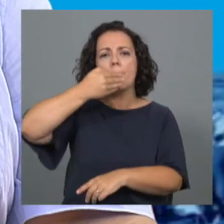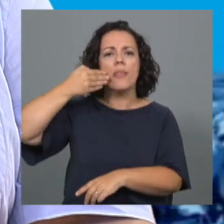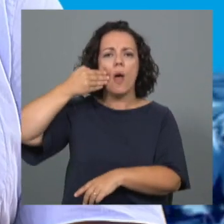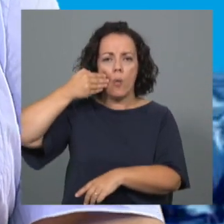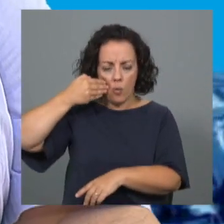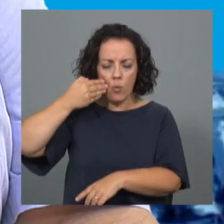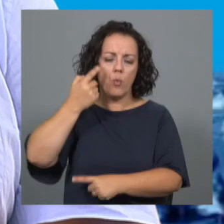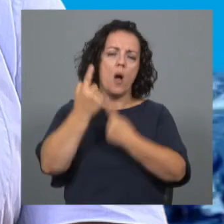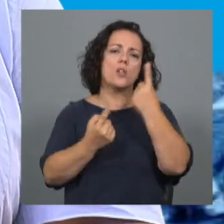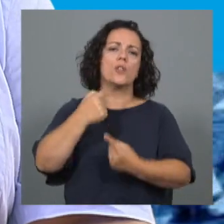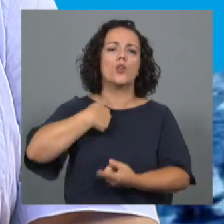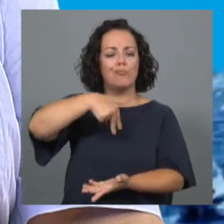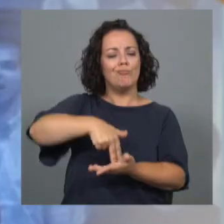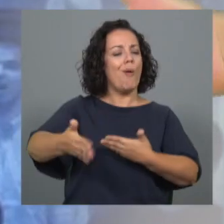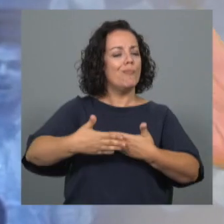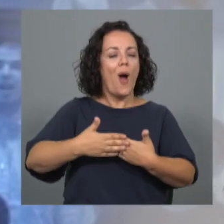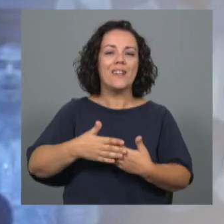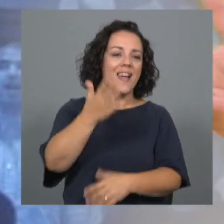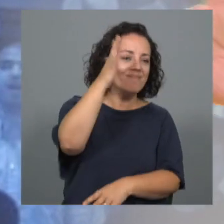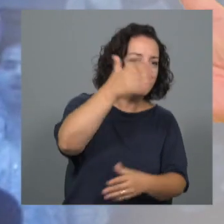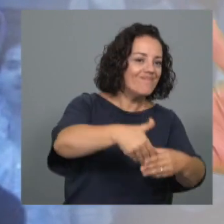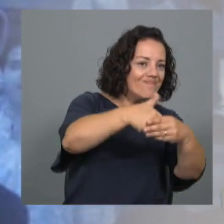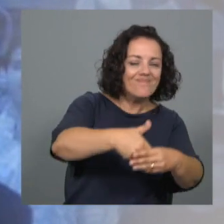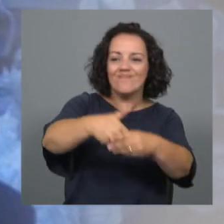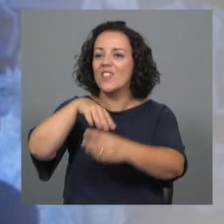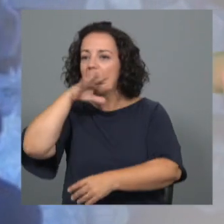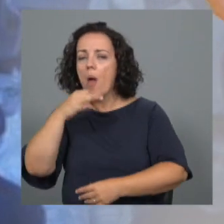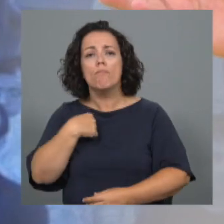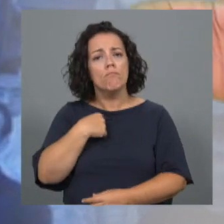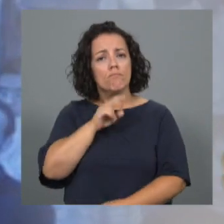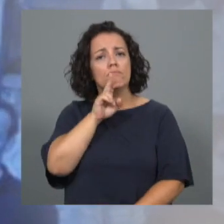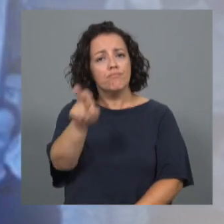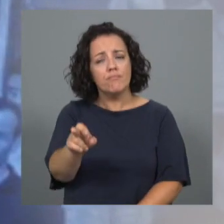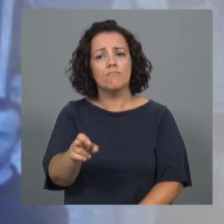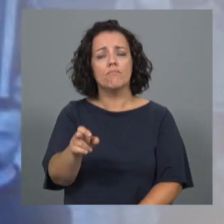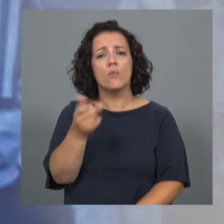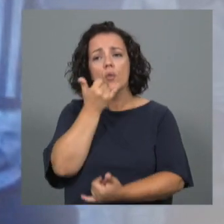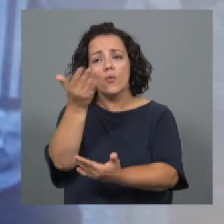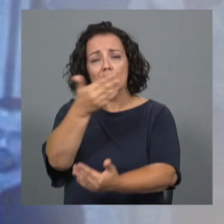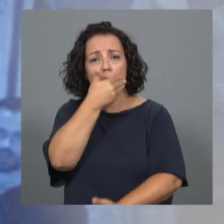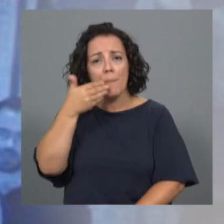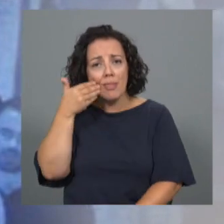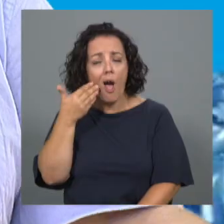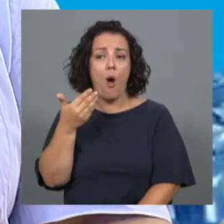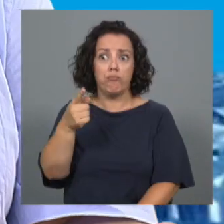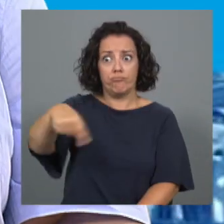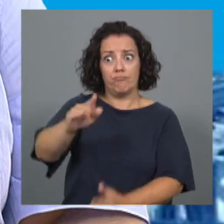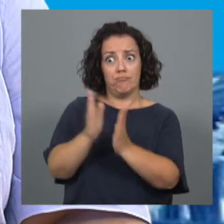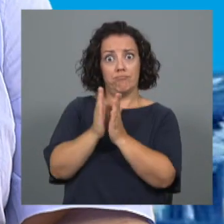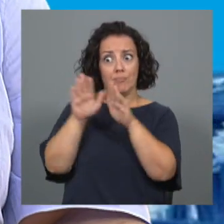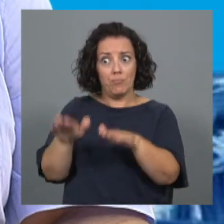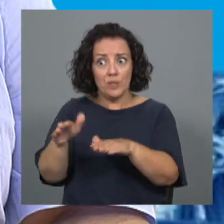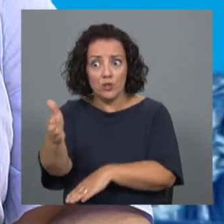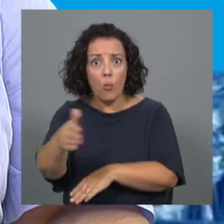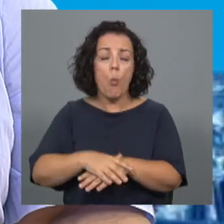colégio, às vezes a saudar os alunos, as famílias, não deixo de desejar o bom Ramadão e o feliz Ramadão àqueles que são islâmicos, ou